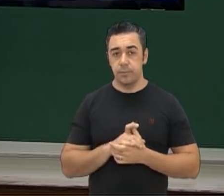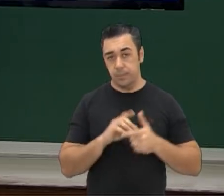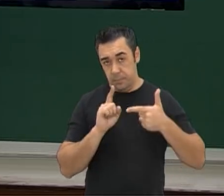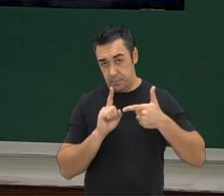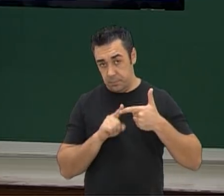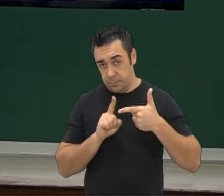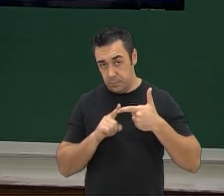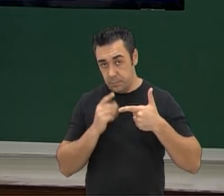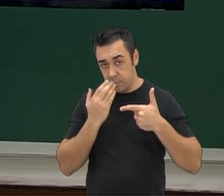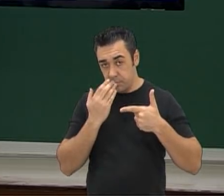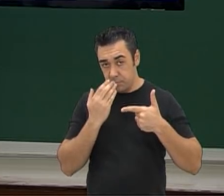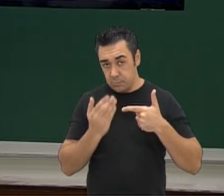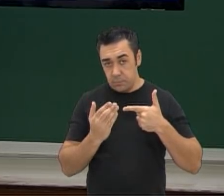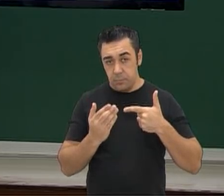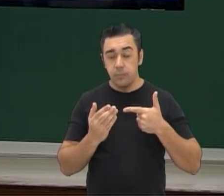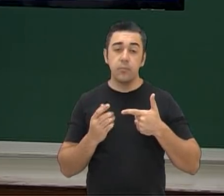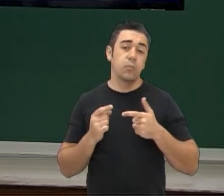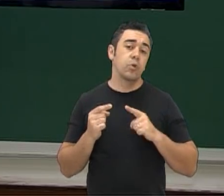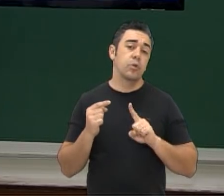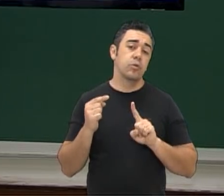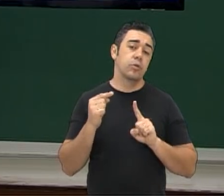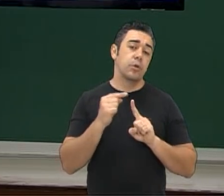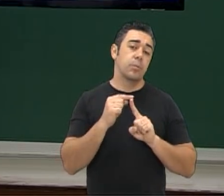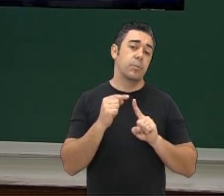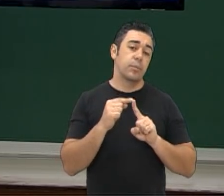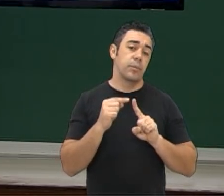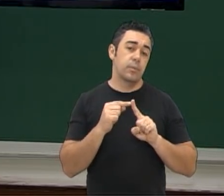que ele passa, que o tipo da